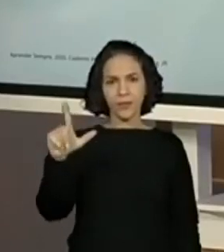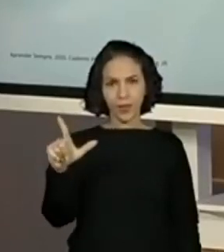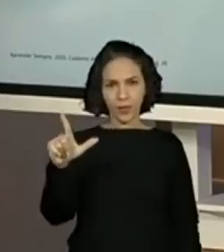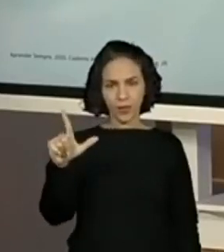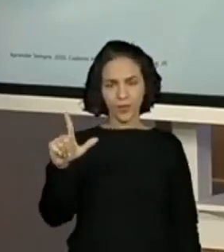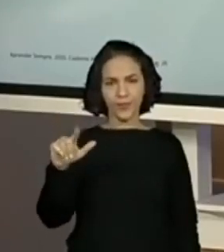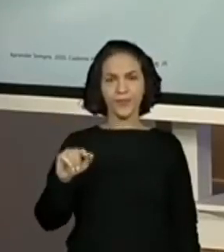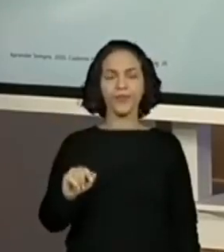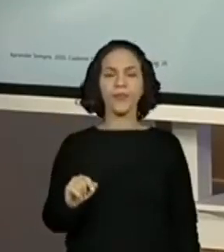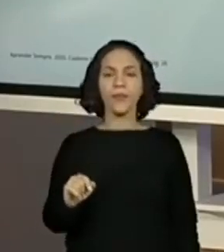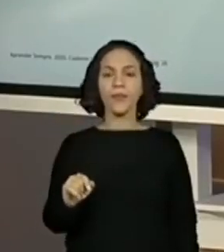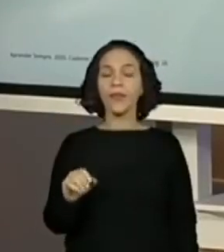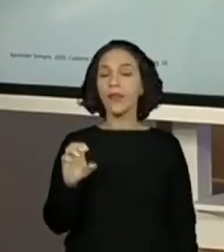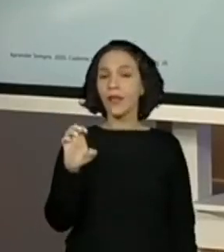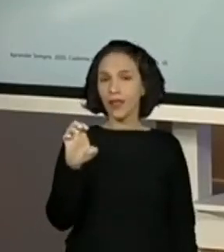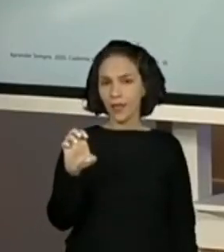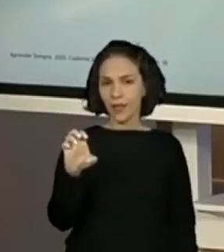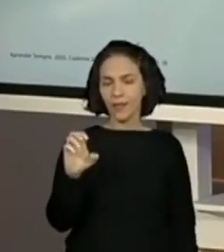3.054.